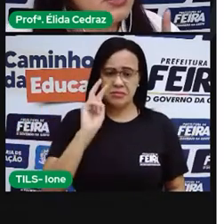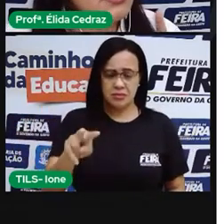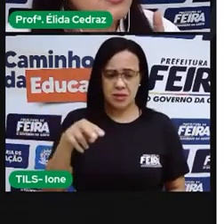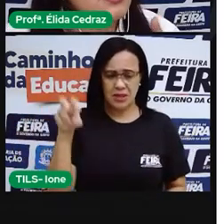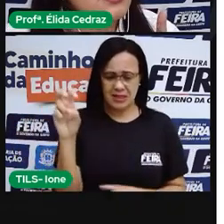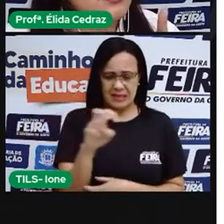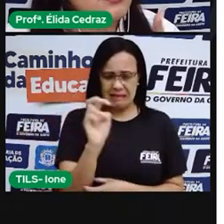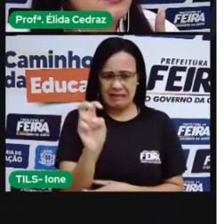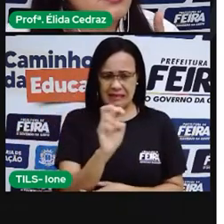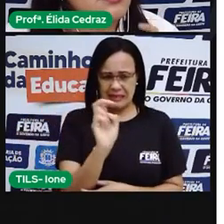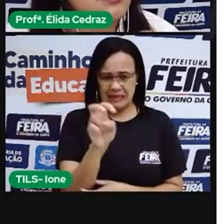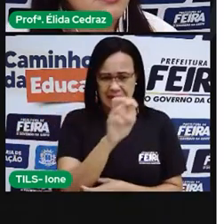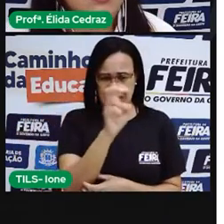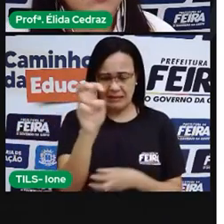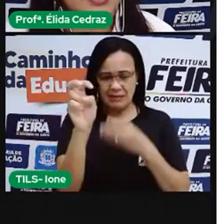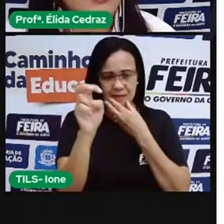Faz assim,